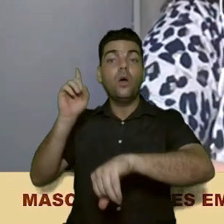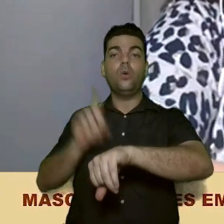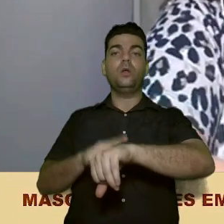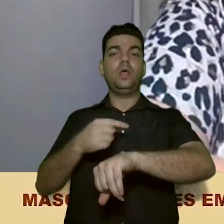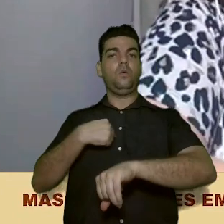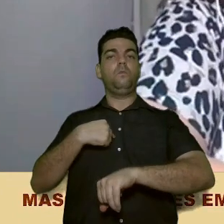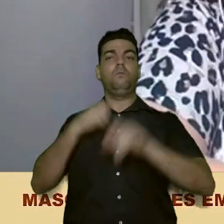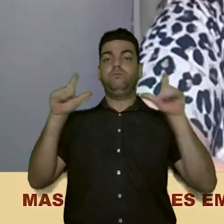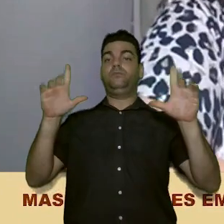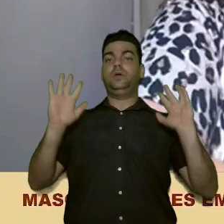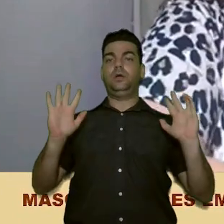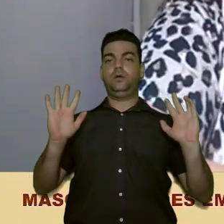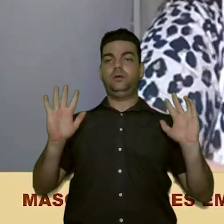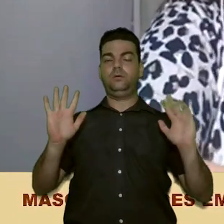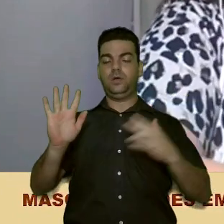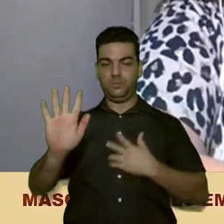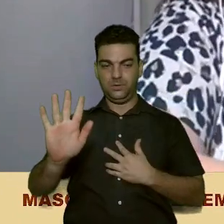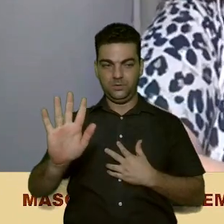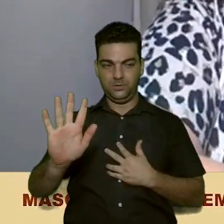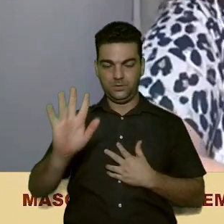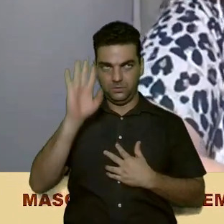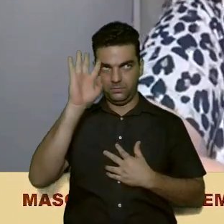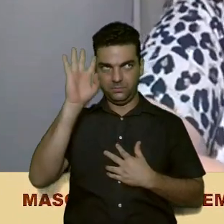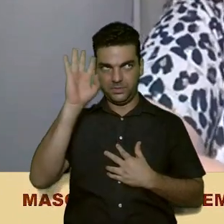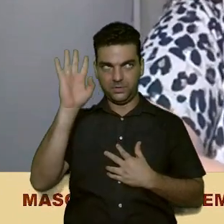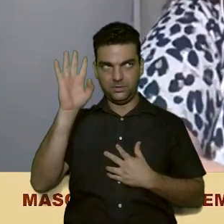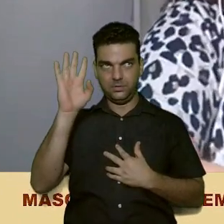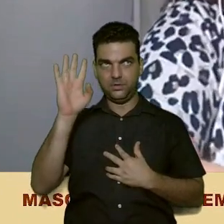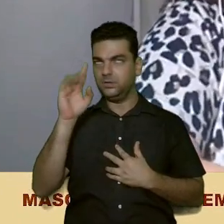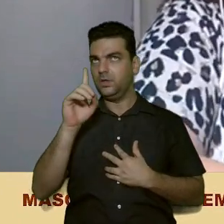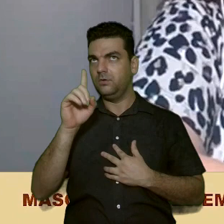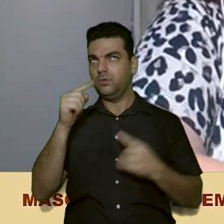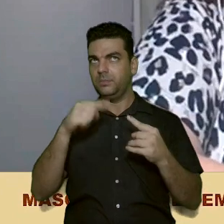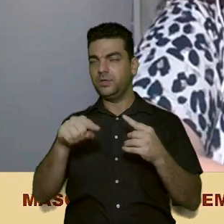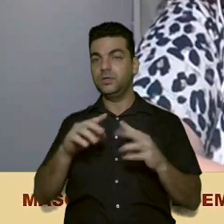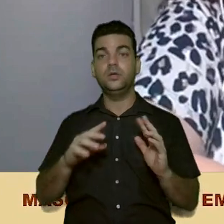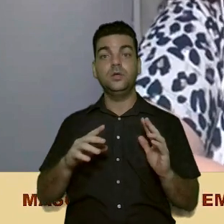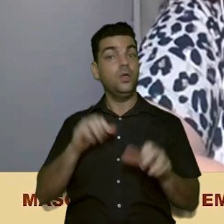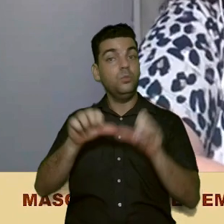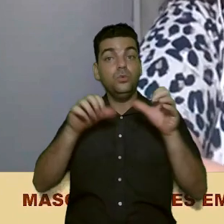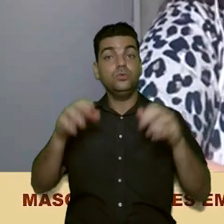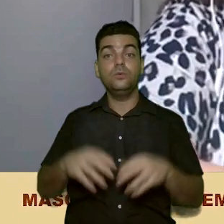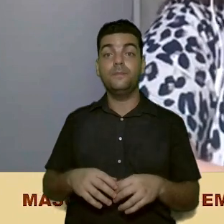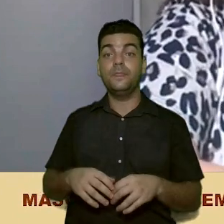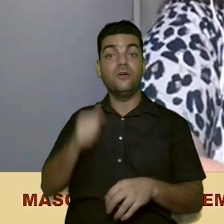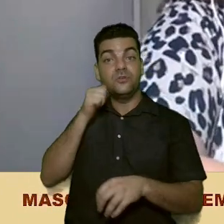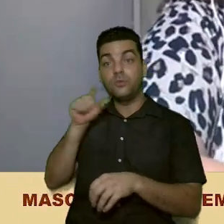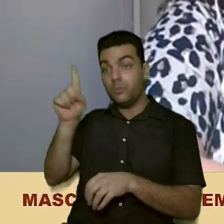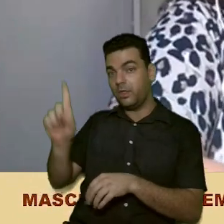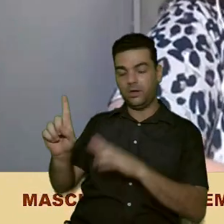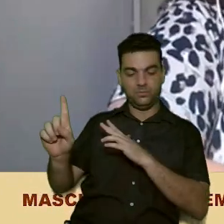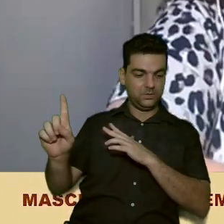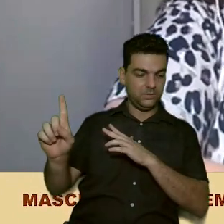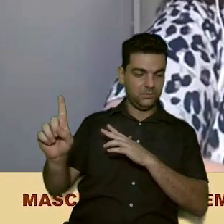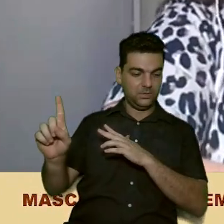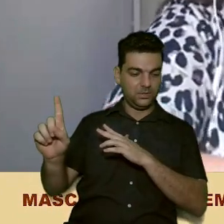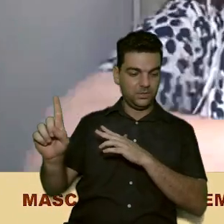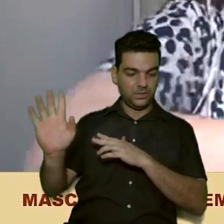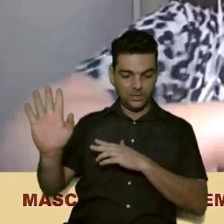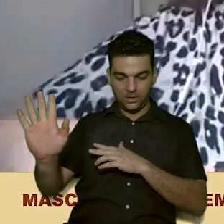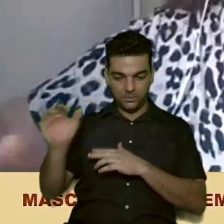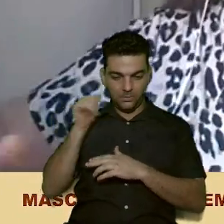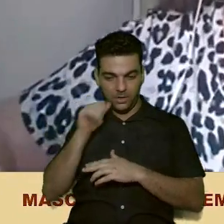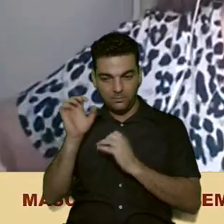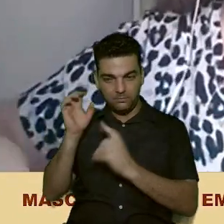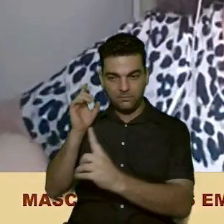preciso hoje é o quê? É ter sempre um filtro. E a todo dia, a toda hora, quando eu vejo uma mulher, eu falo, filtro. Eu vejo uma situação,